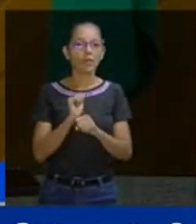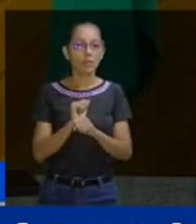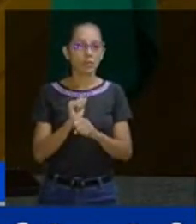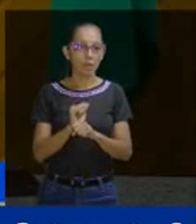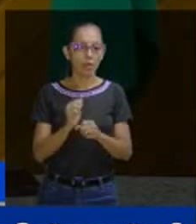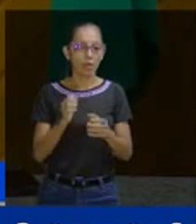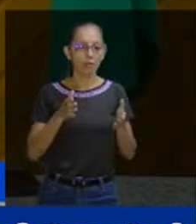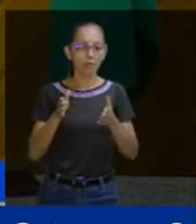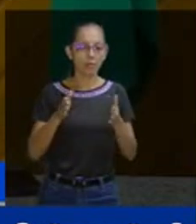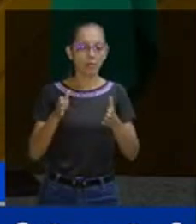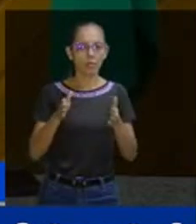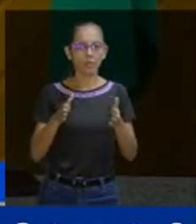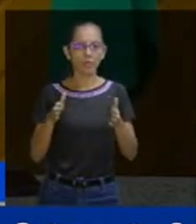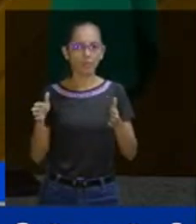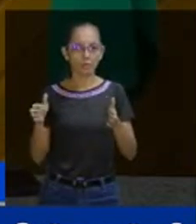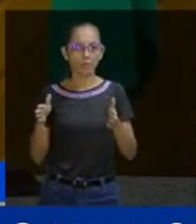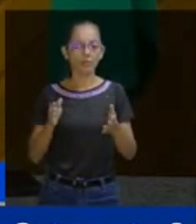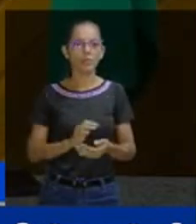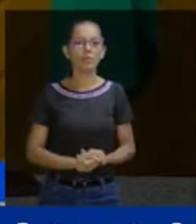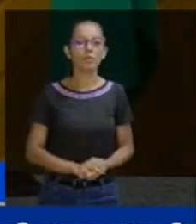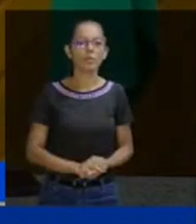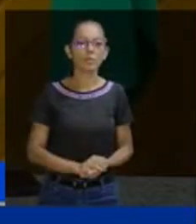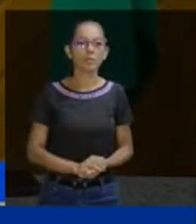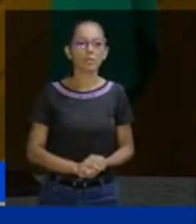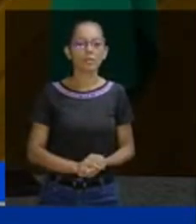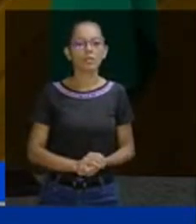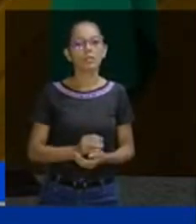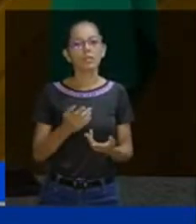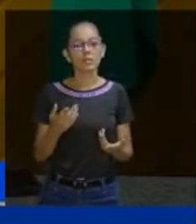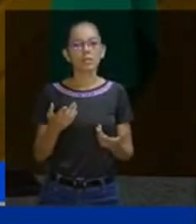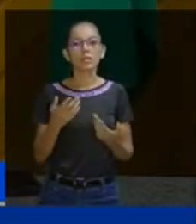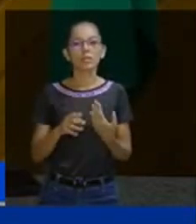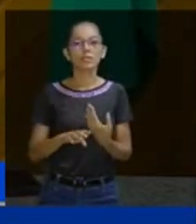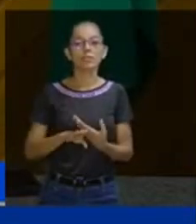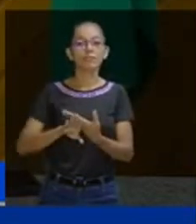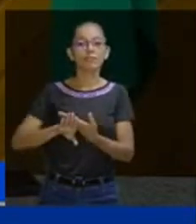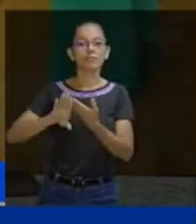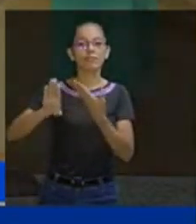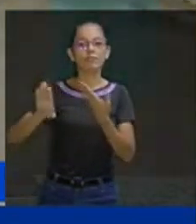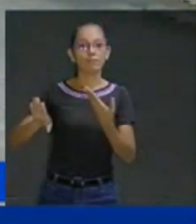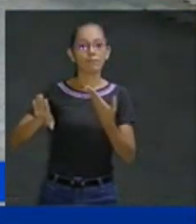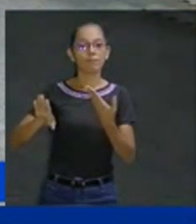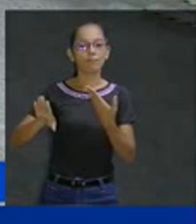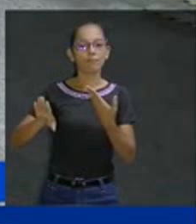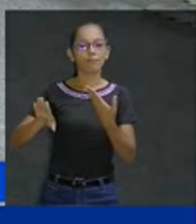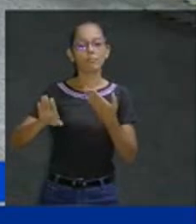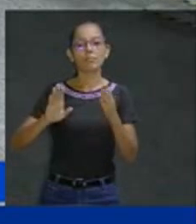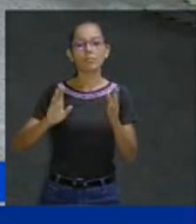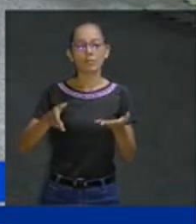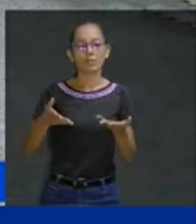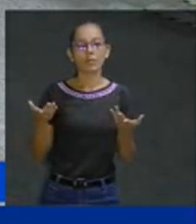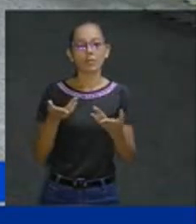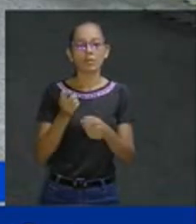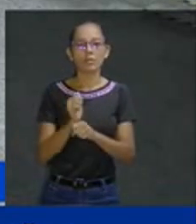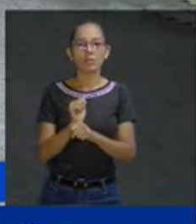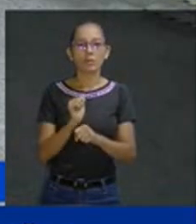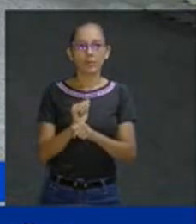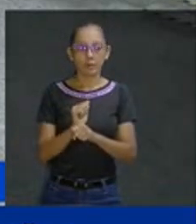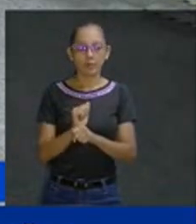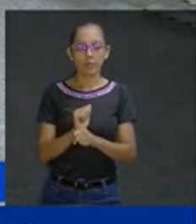eleitos. É inclusive nesse dispositivo que está fundado o afastamento do excelentíssimo doutor Lages. Então, com